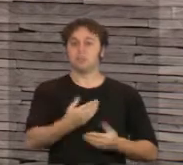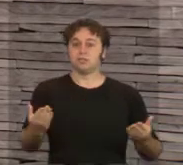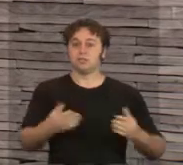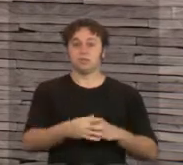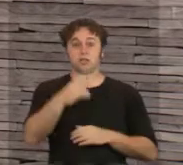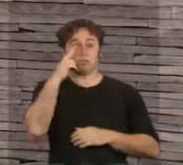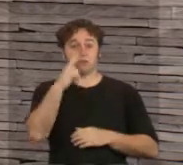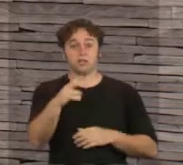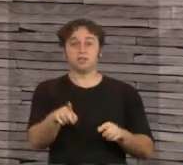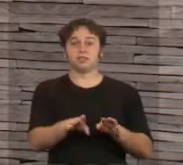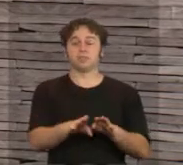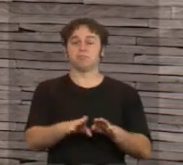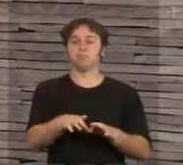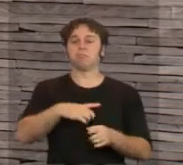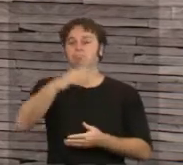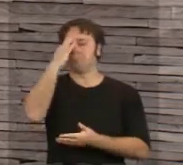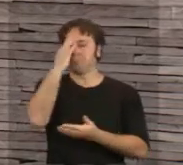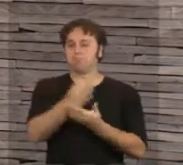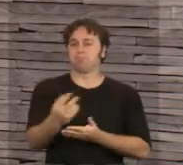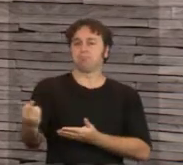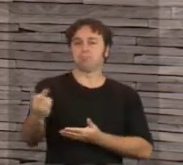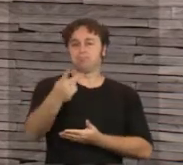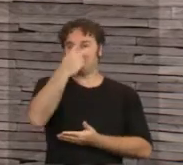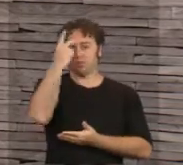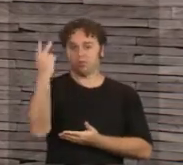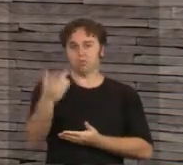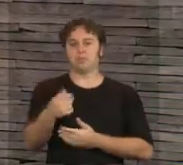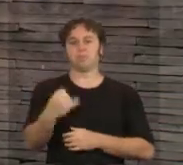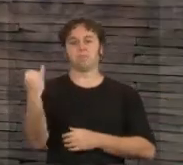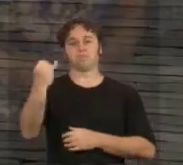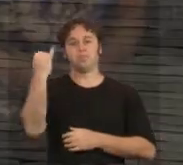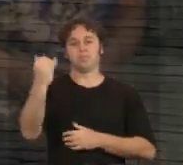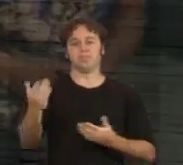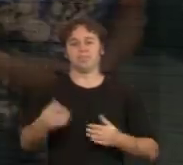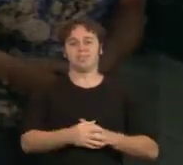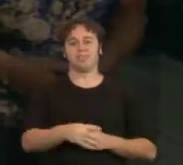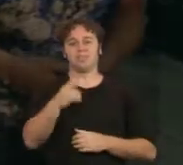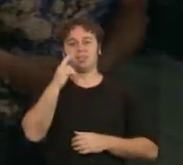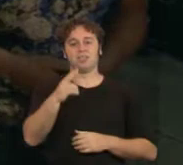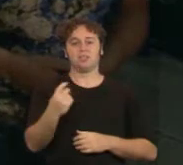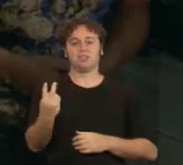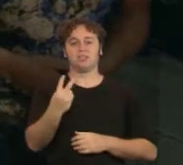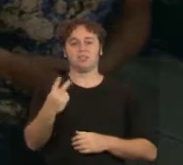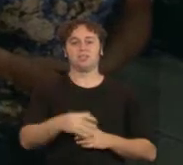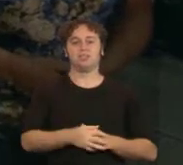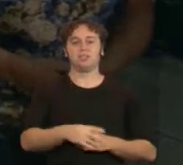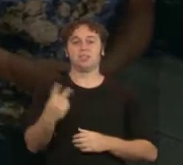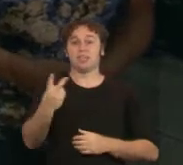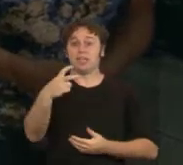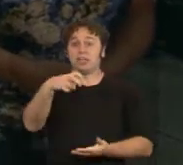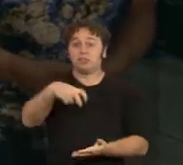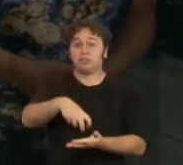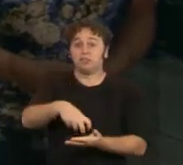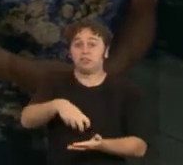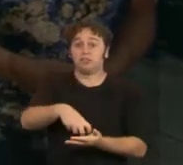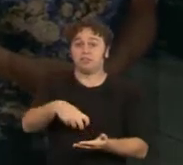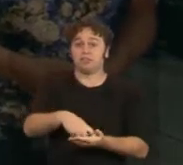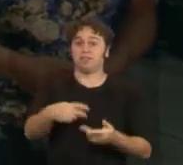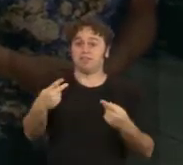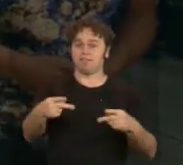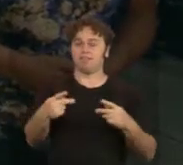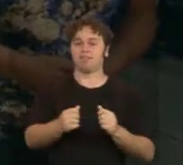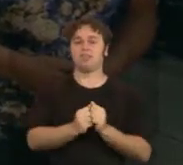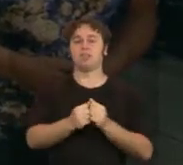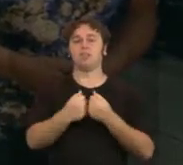você em casa veja a fé dessas pessoas. Olha como eles estão rezando. Pode mostrar isso. Essas pessoas estão ajoelhadas aqui